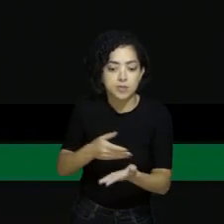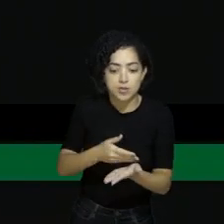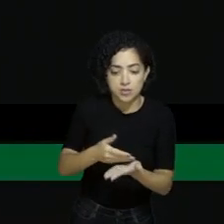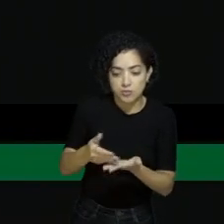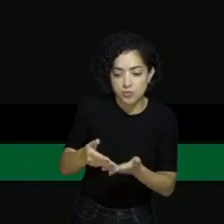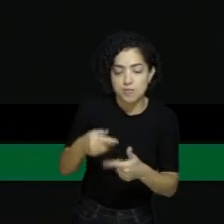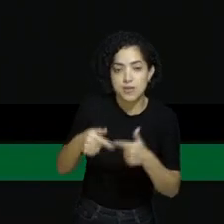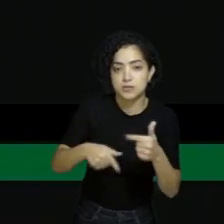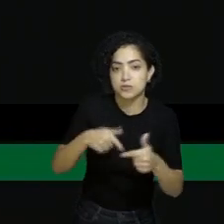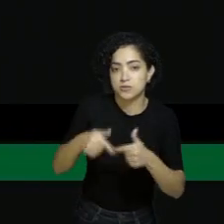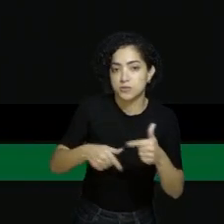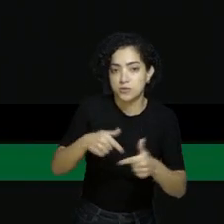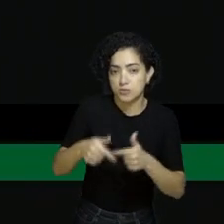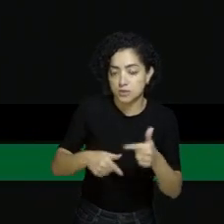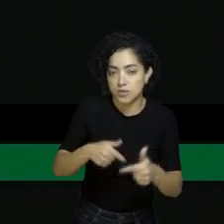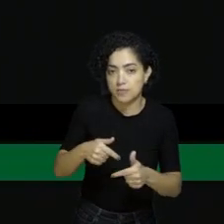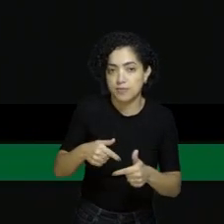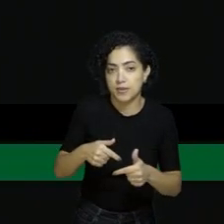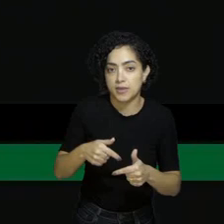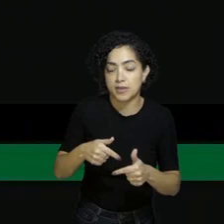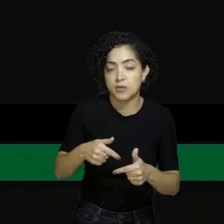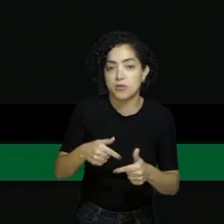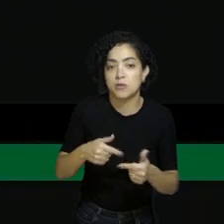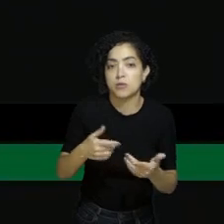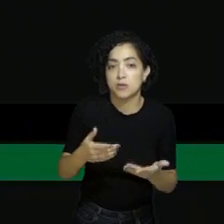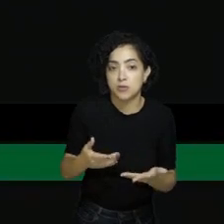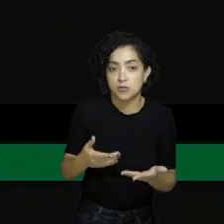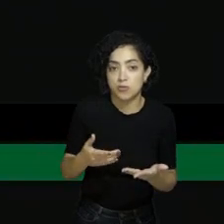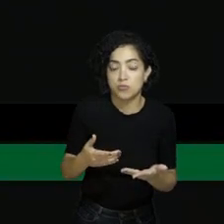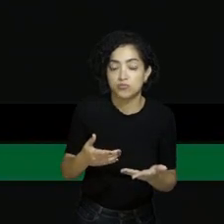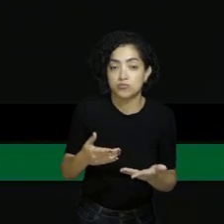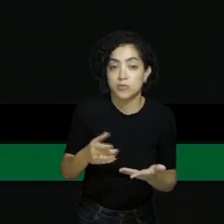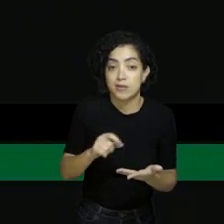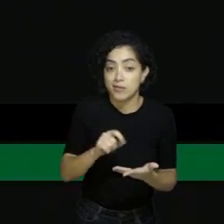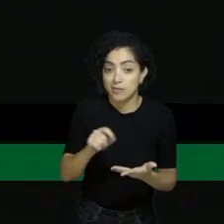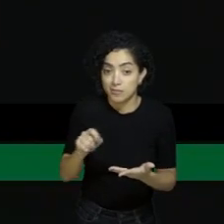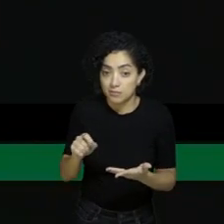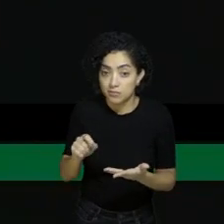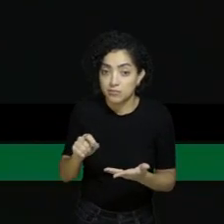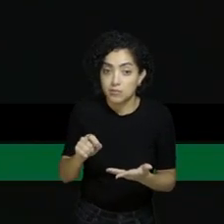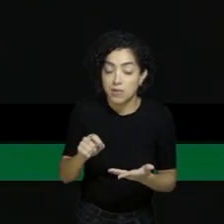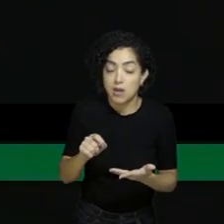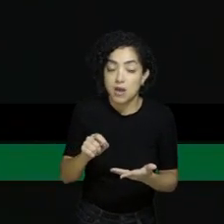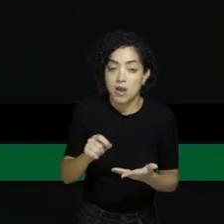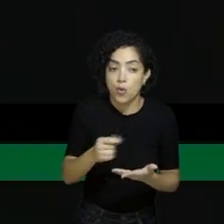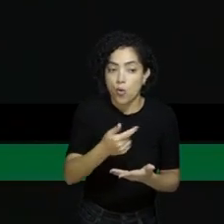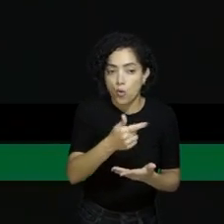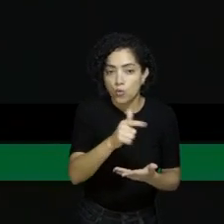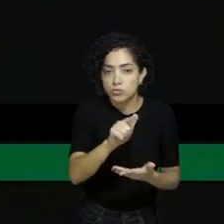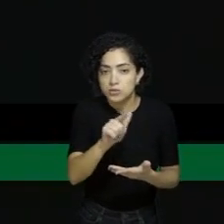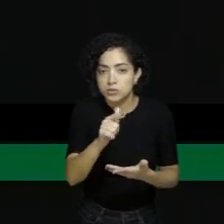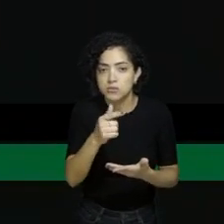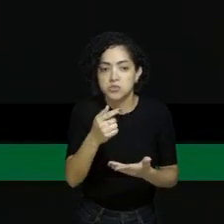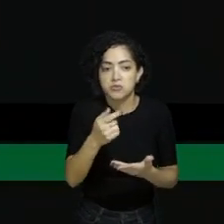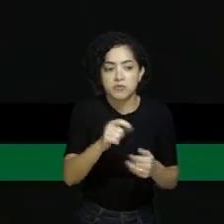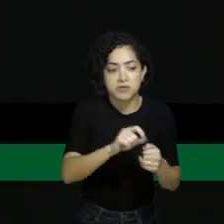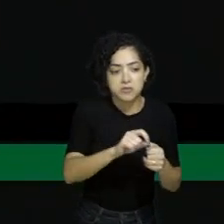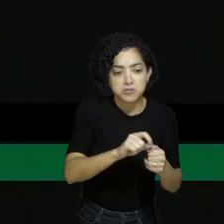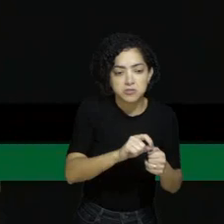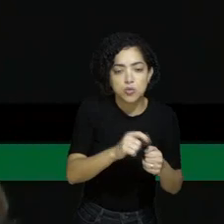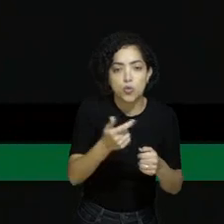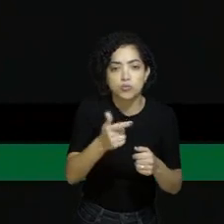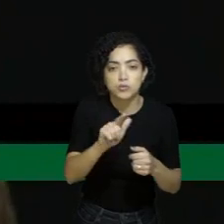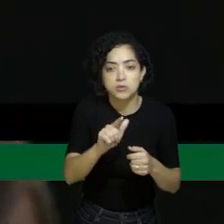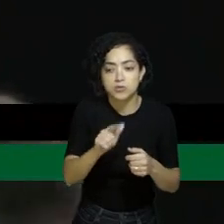trabalho quando muitas pessoas da cidade ainda estão dormindo, eles estão na